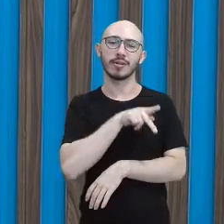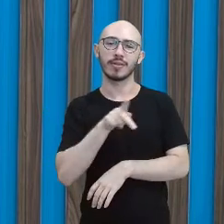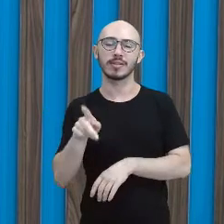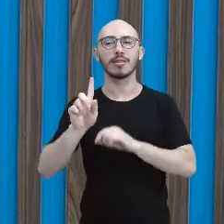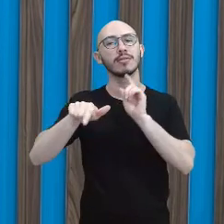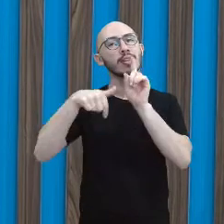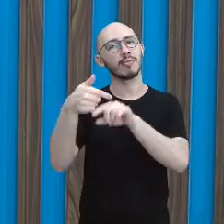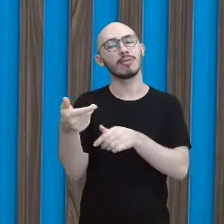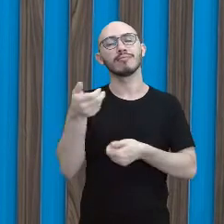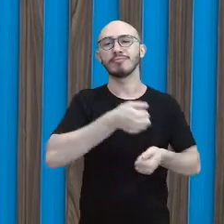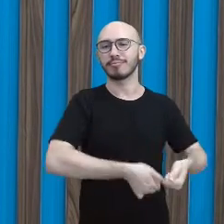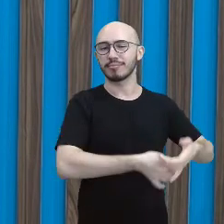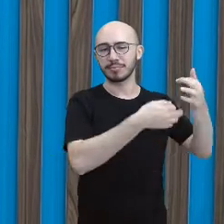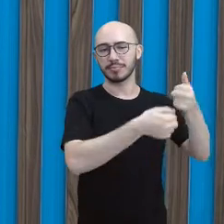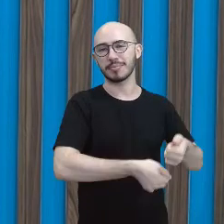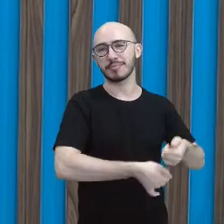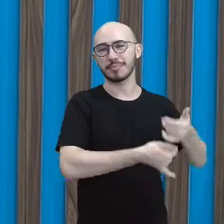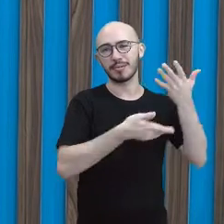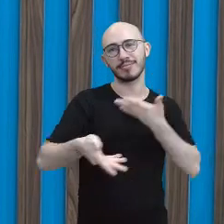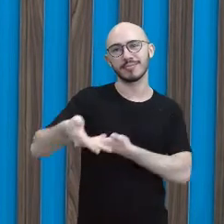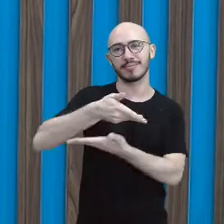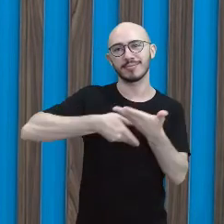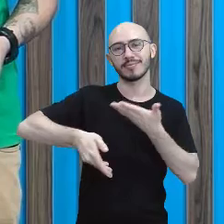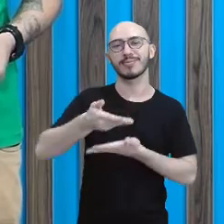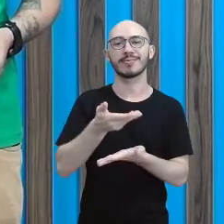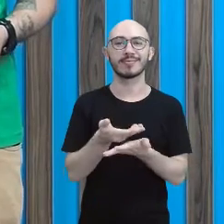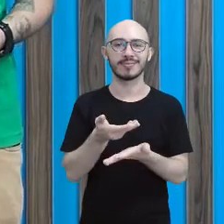para fazer alguns outros comentários. Vai lá, professor Tiago.